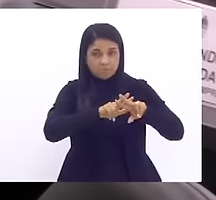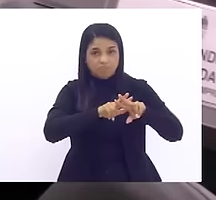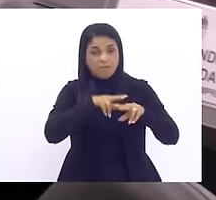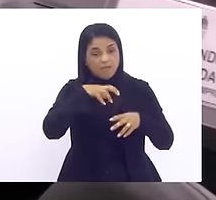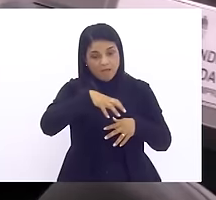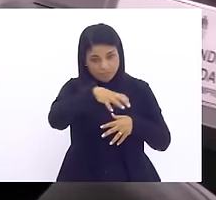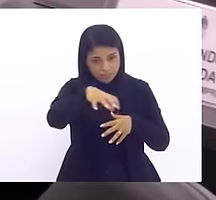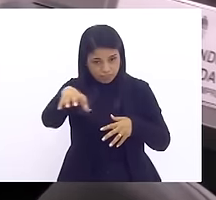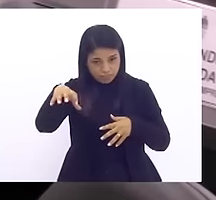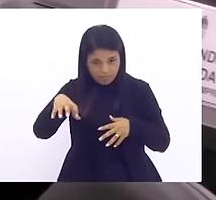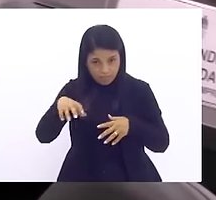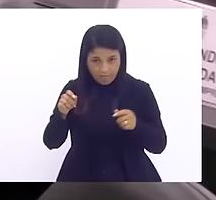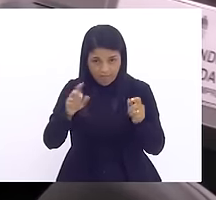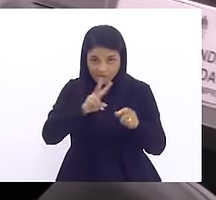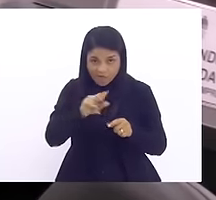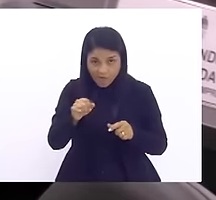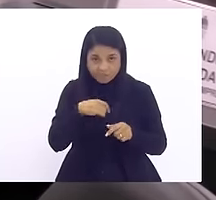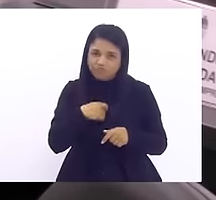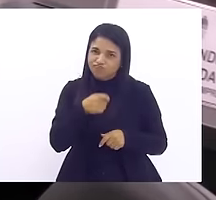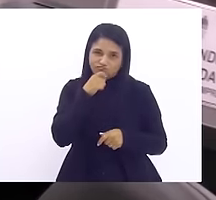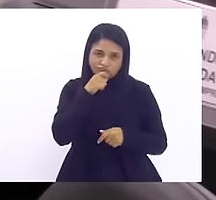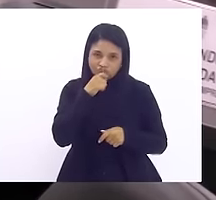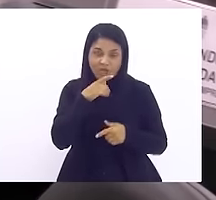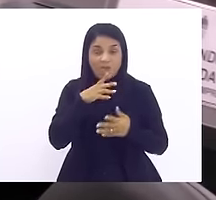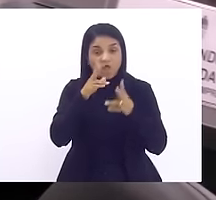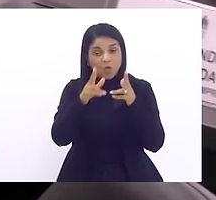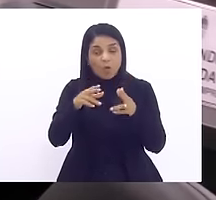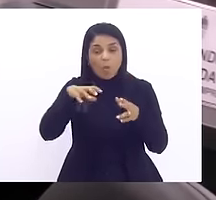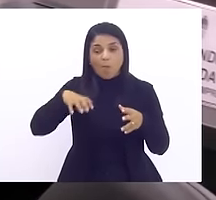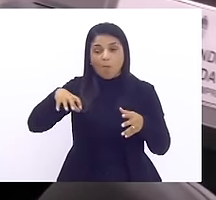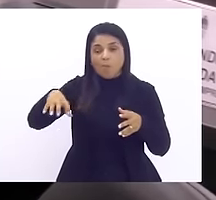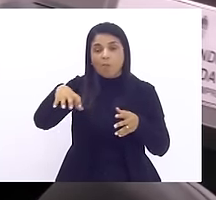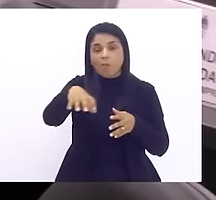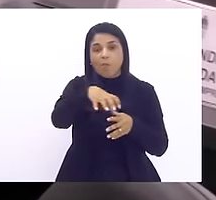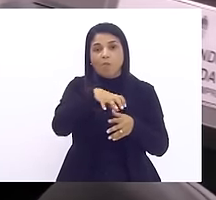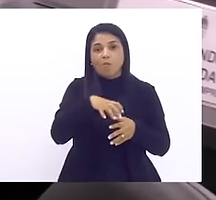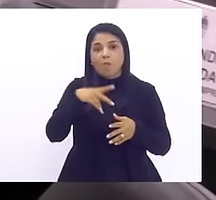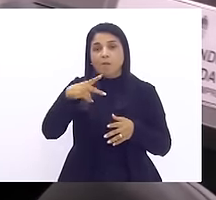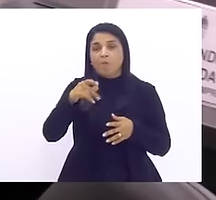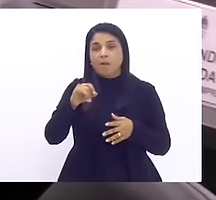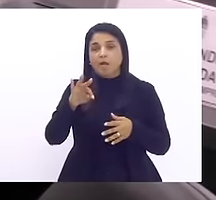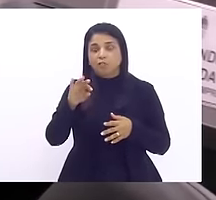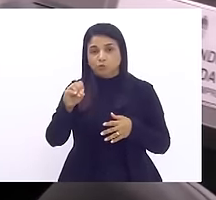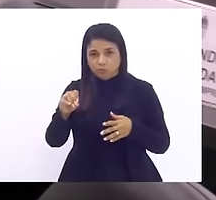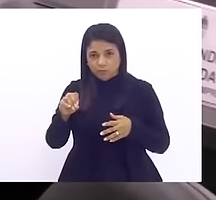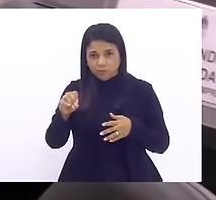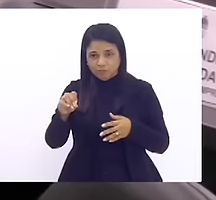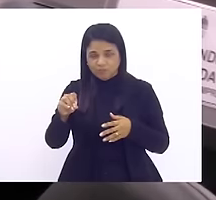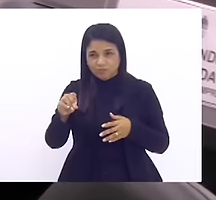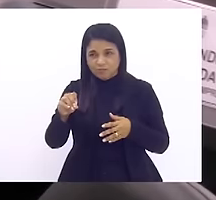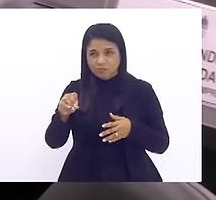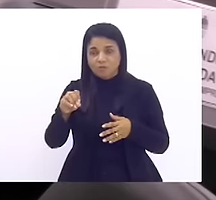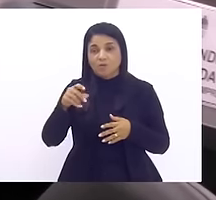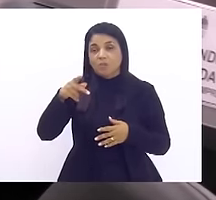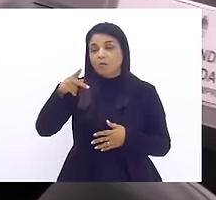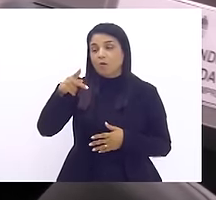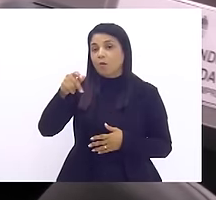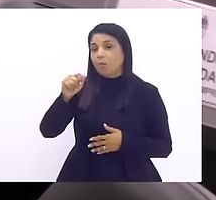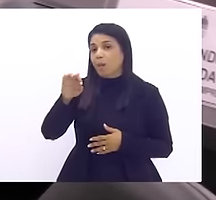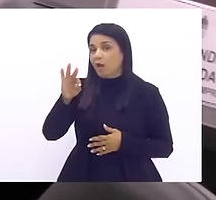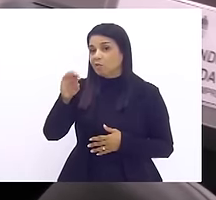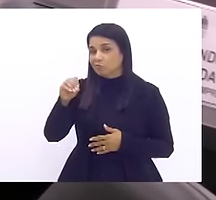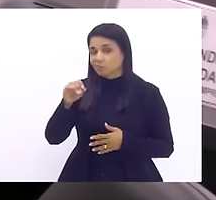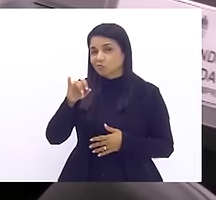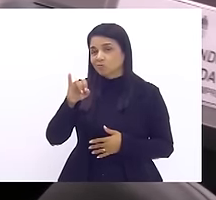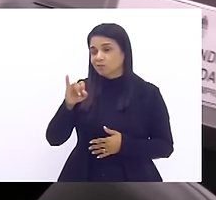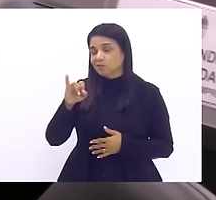é a mesma coisa em relação aos pátios então muito apropriadamente ali o pátio de Itatiaia